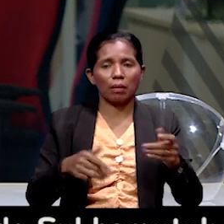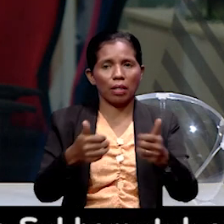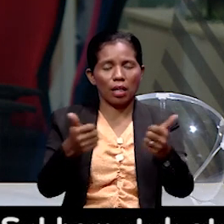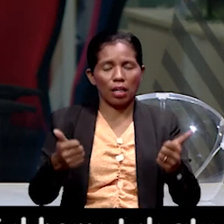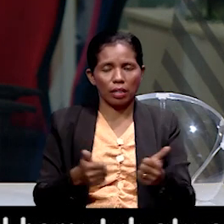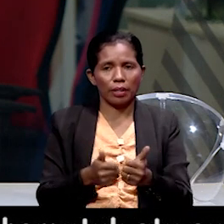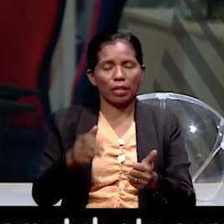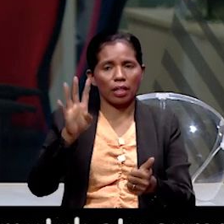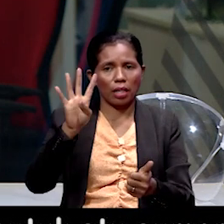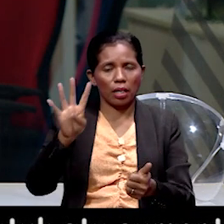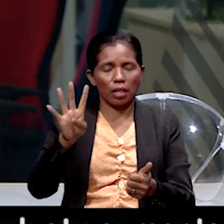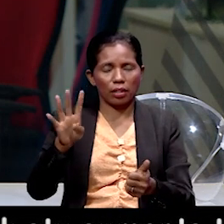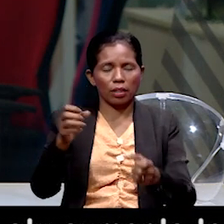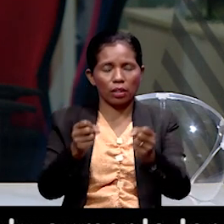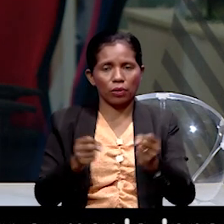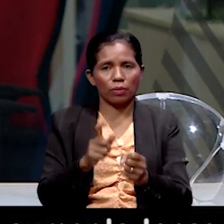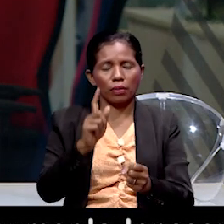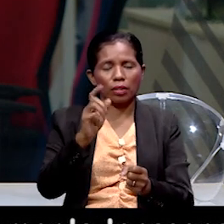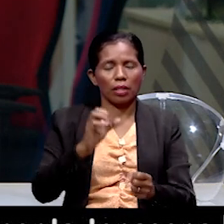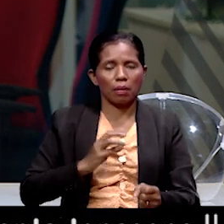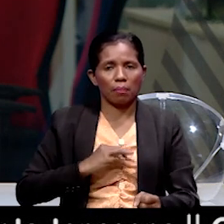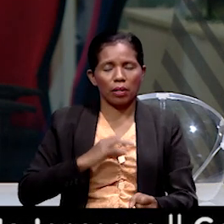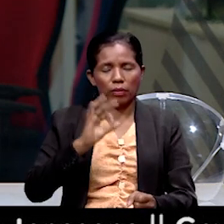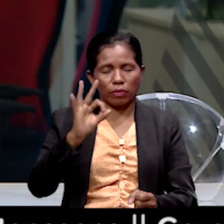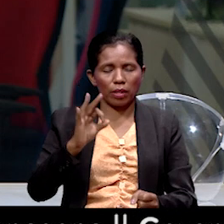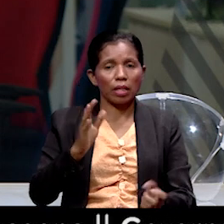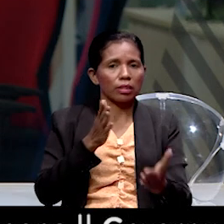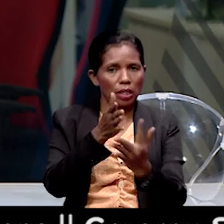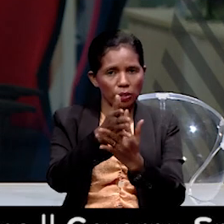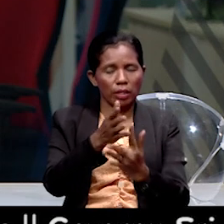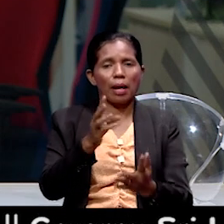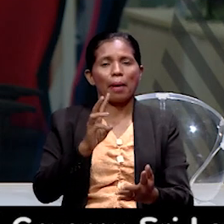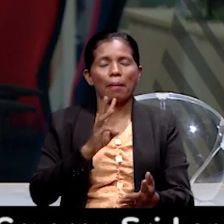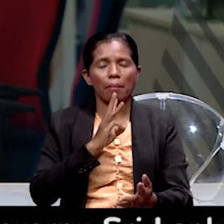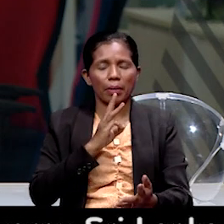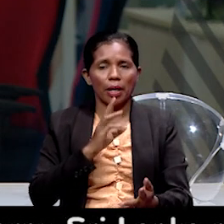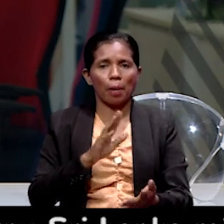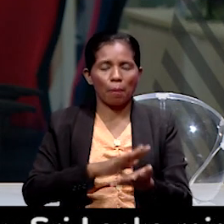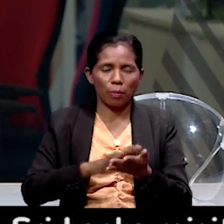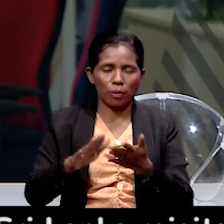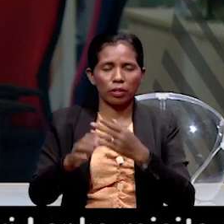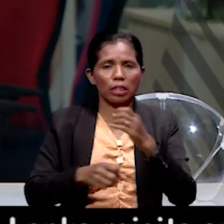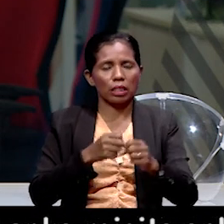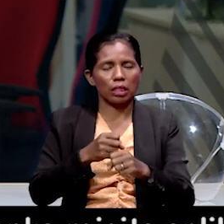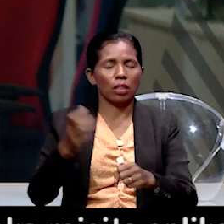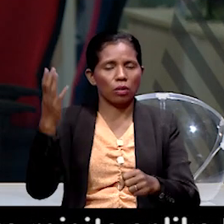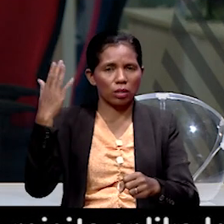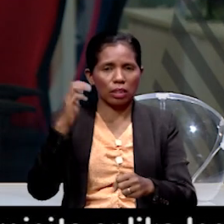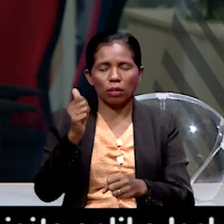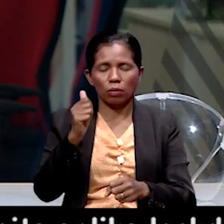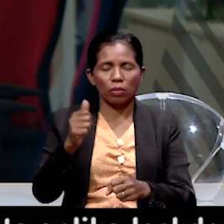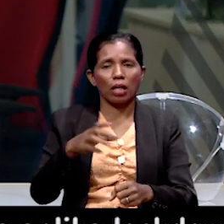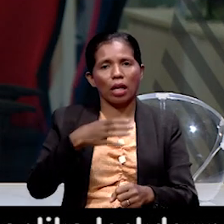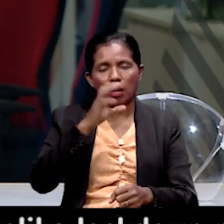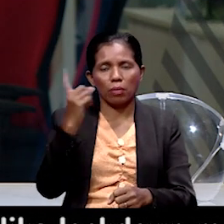suku tai tudak manufahi acesso ona bemosh a foin tinan san loresin consumo de bemota.